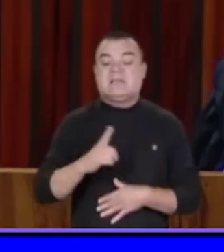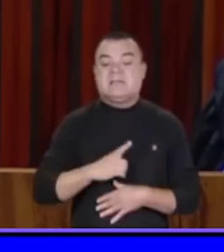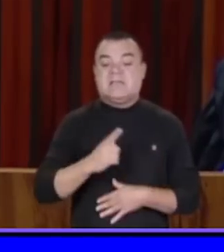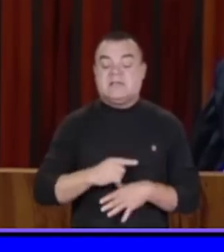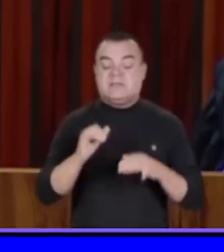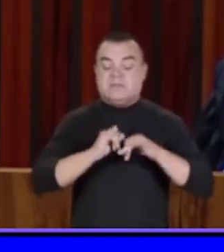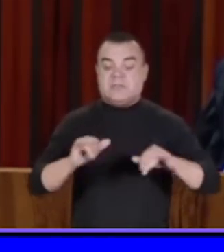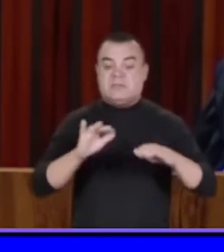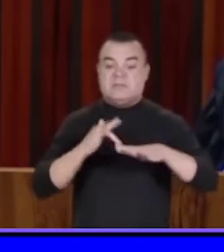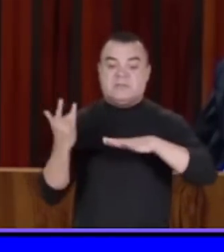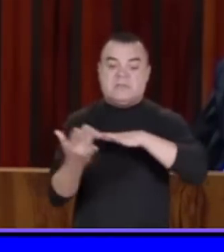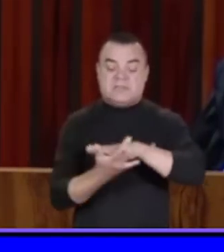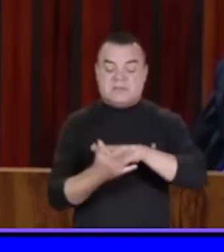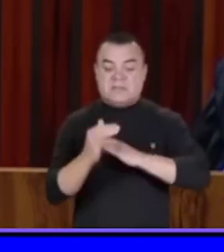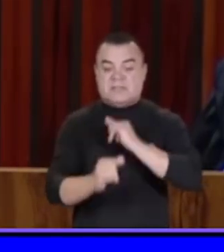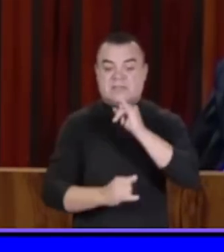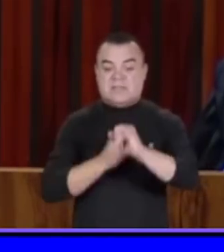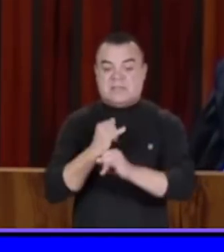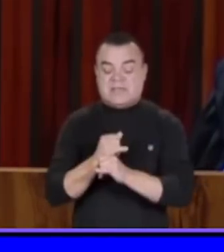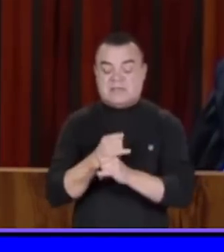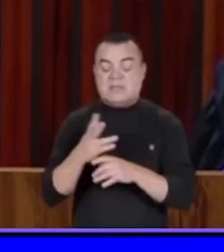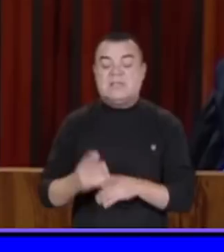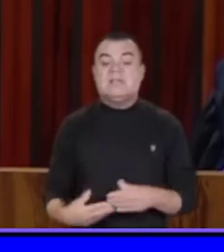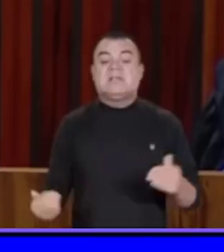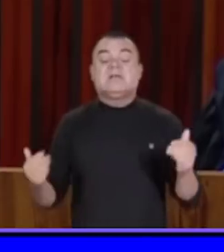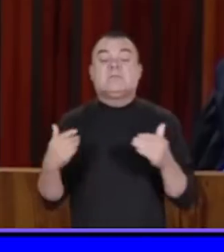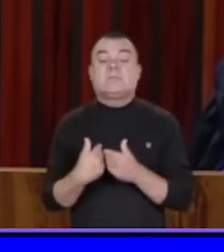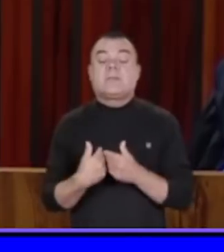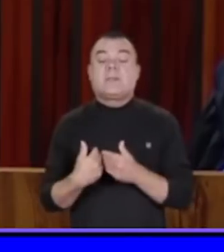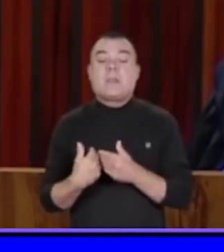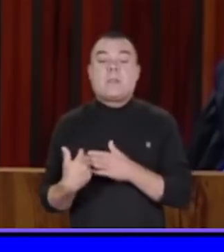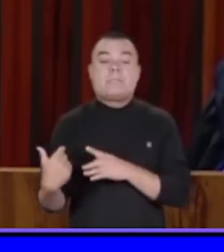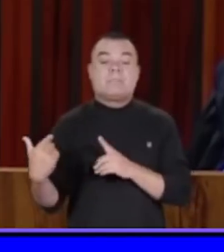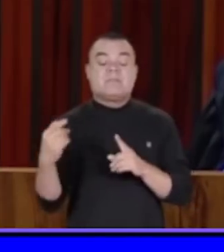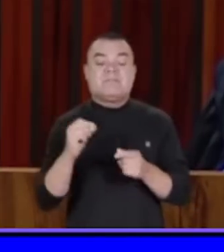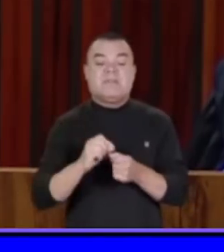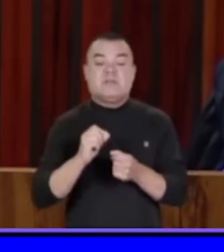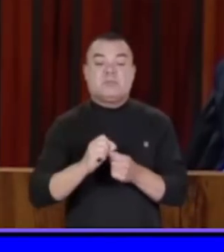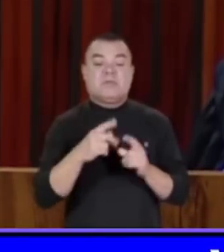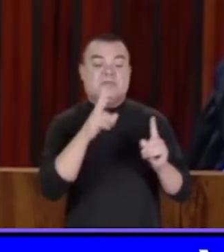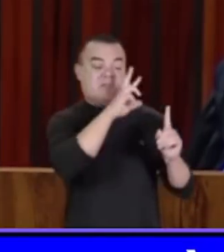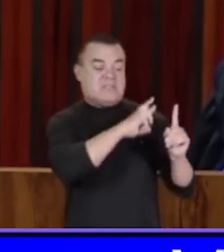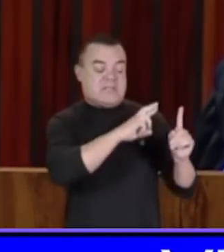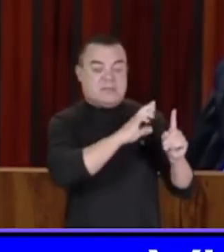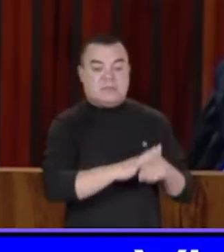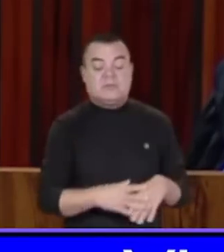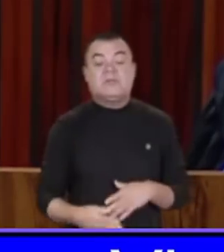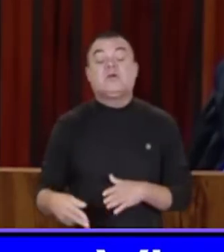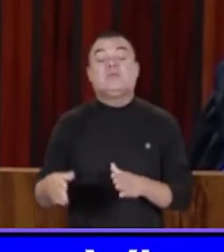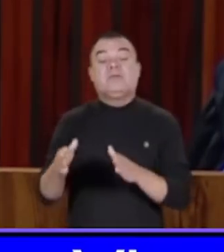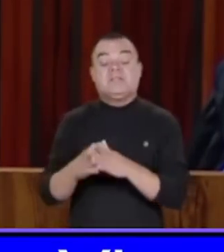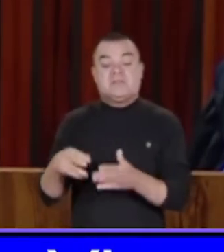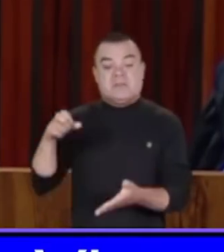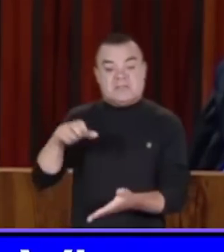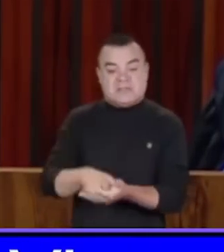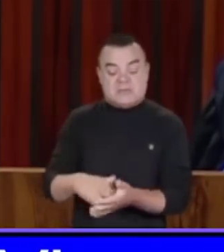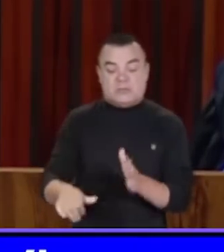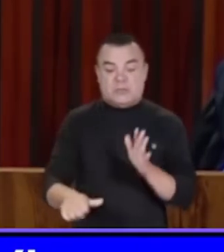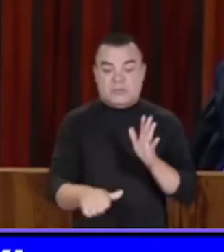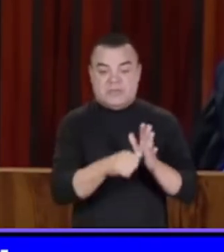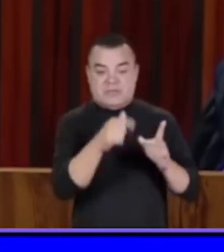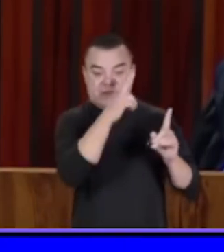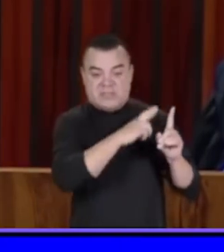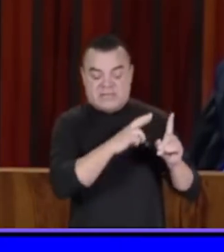da internet ligadas ao investigado. O pedido de condenação do primeiro investigado à